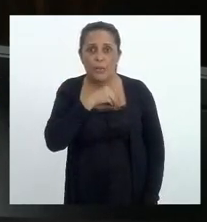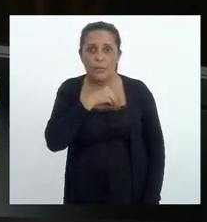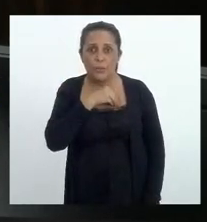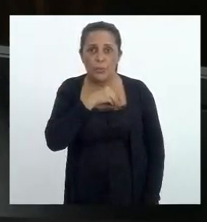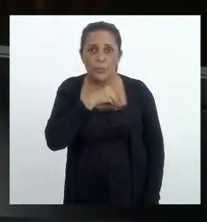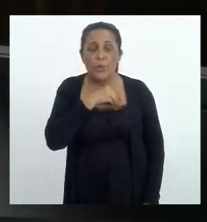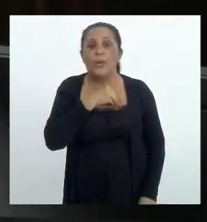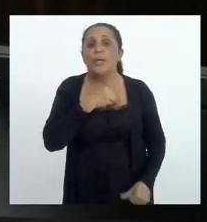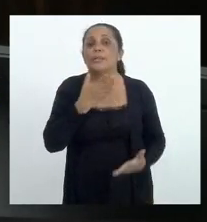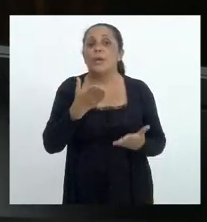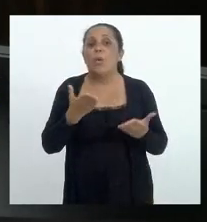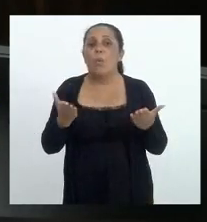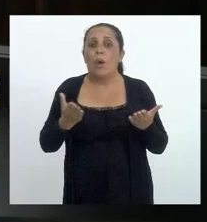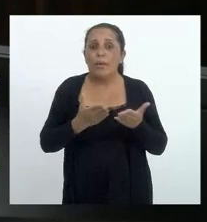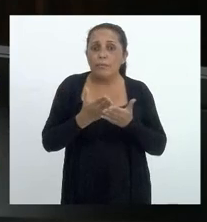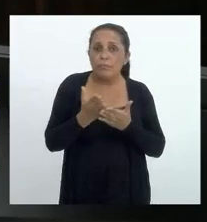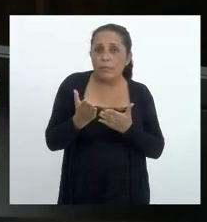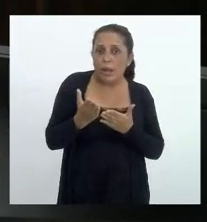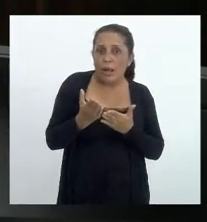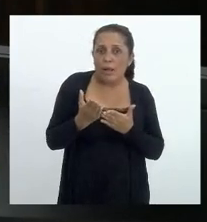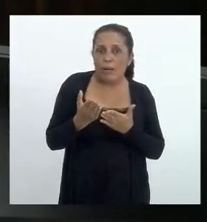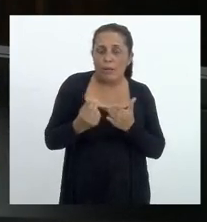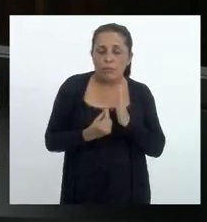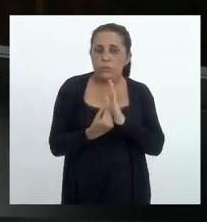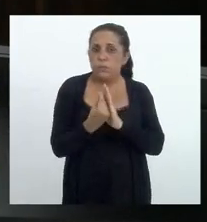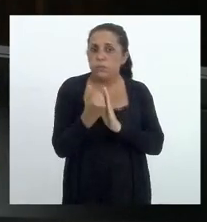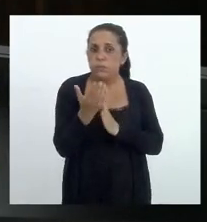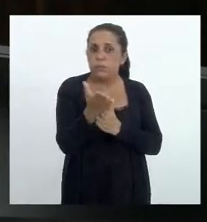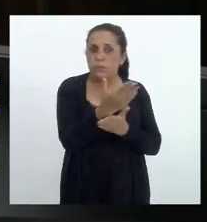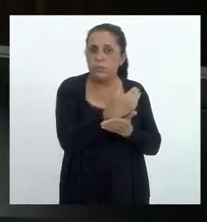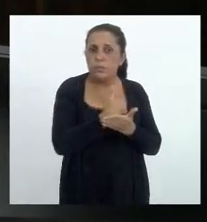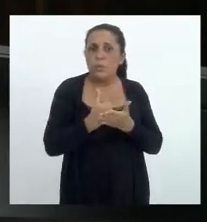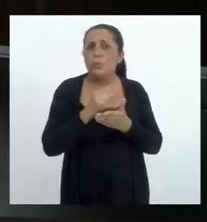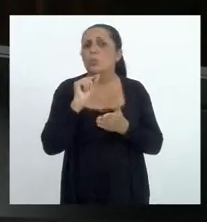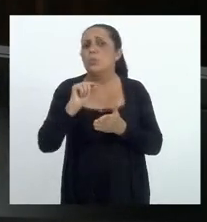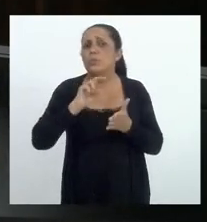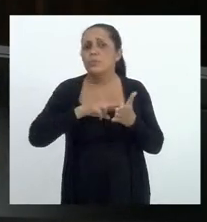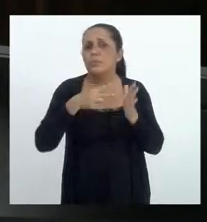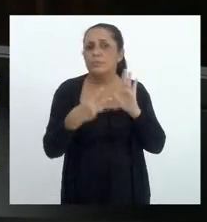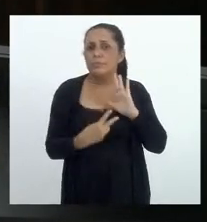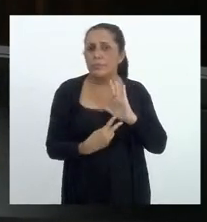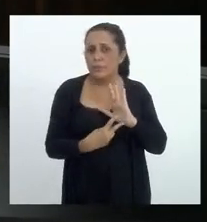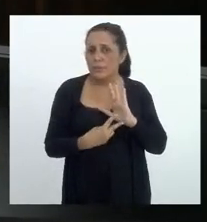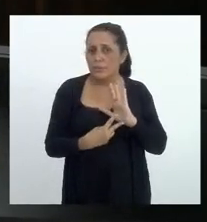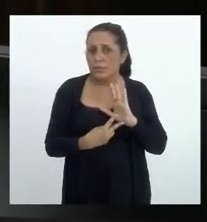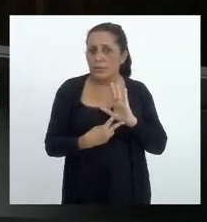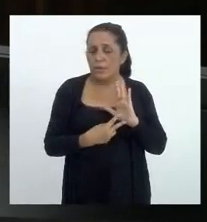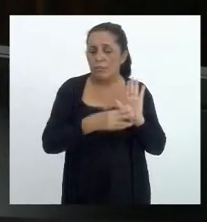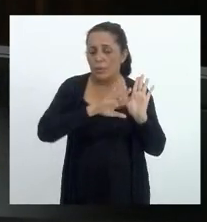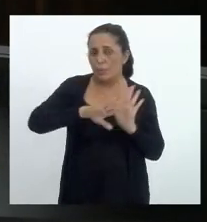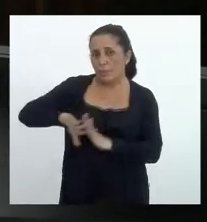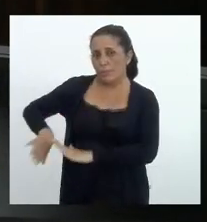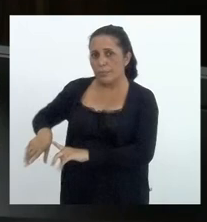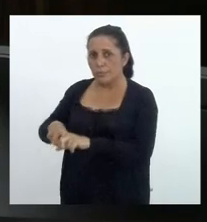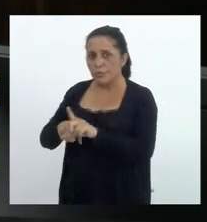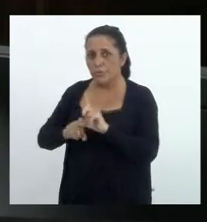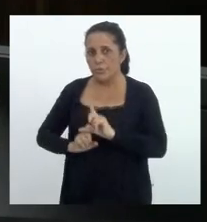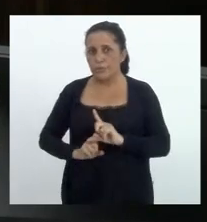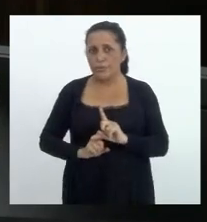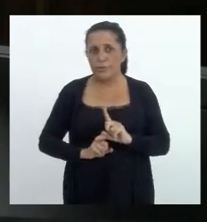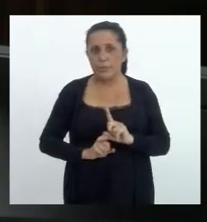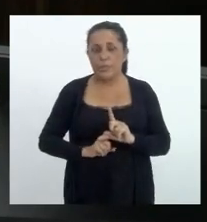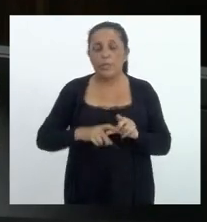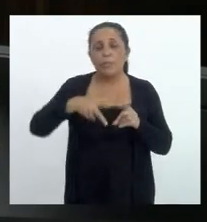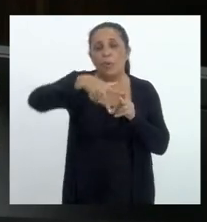no regime de recuperação fiscal significa colocar as dívidas de lado para que a gente consiga